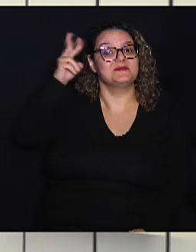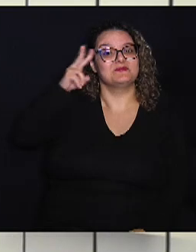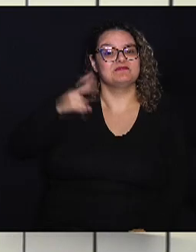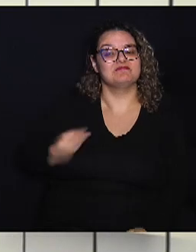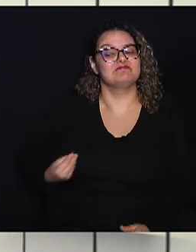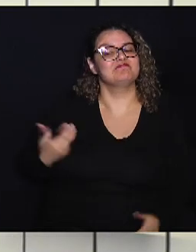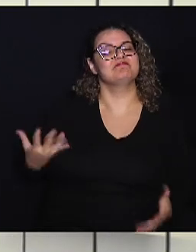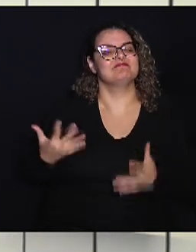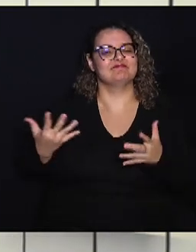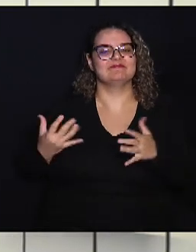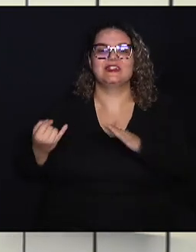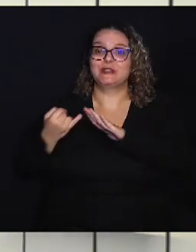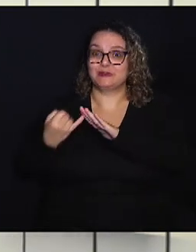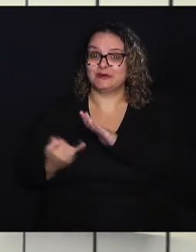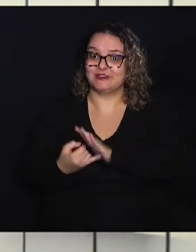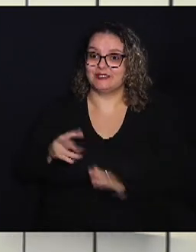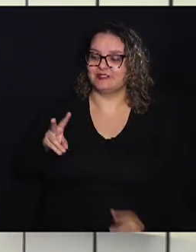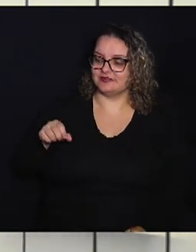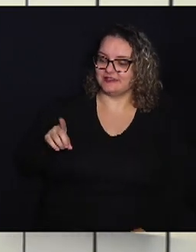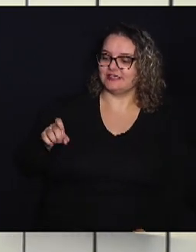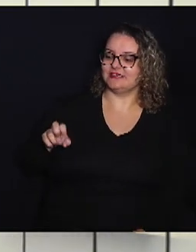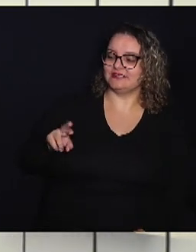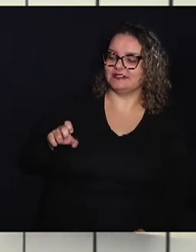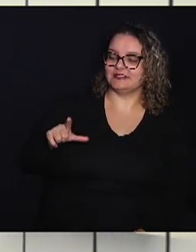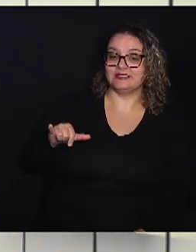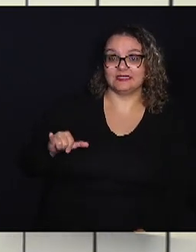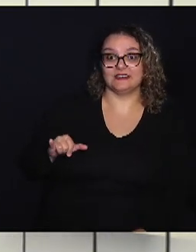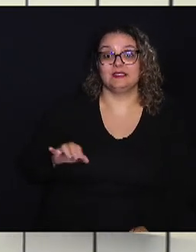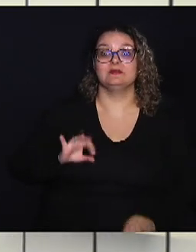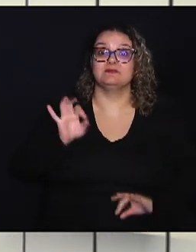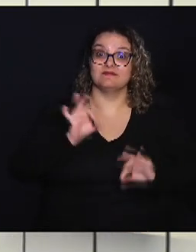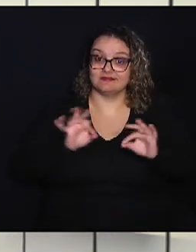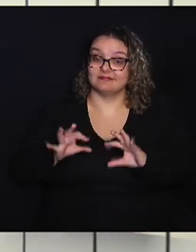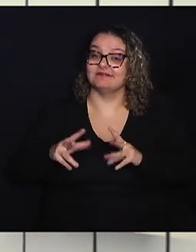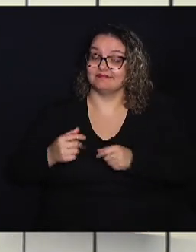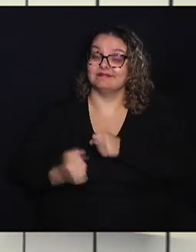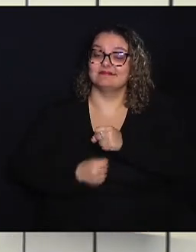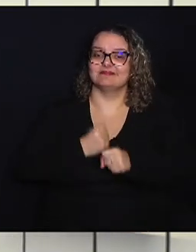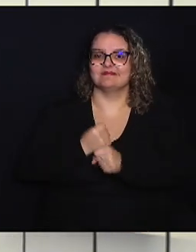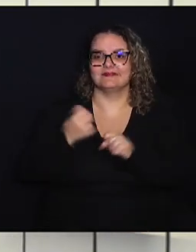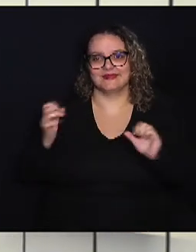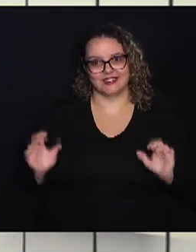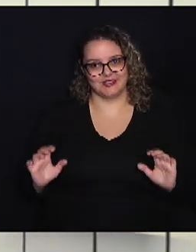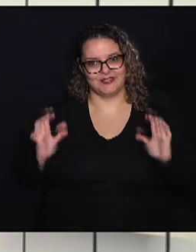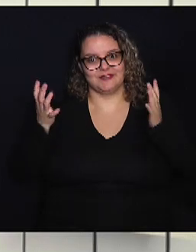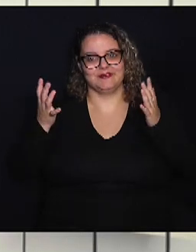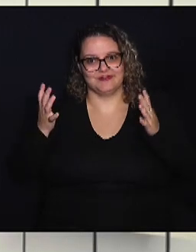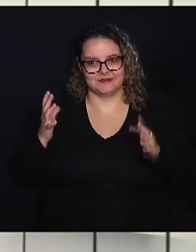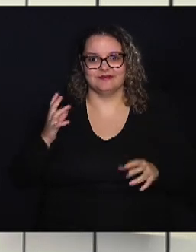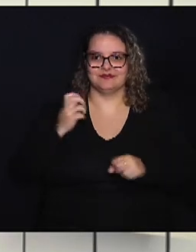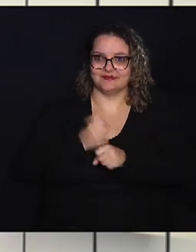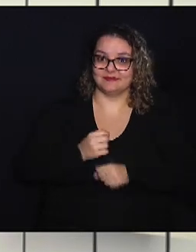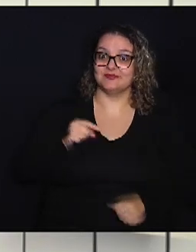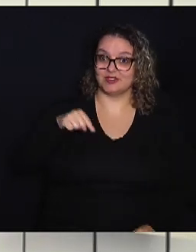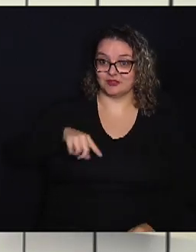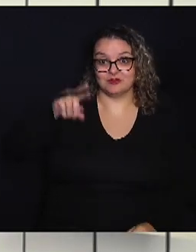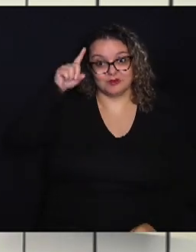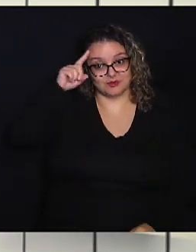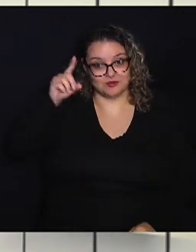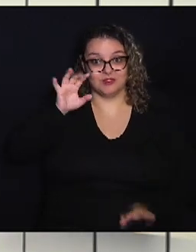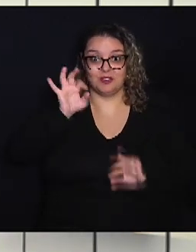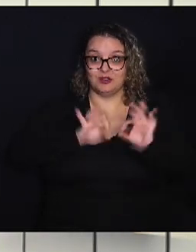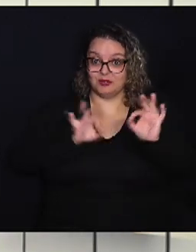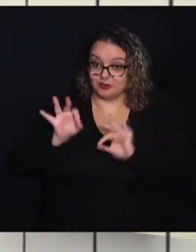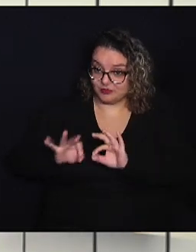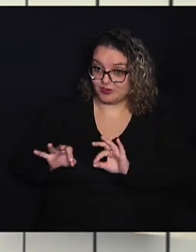viva, o Instituto Vanderlei Cordeiro de Lima prepara todo ano um evento para comemorar a data. O projeto, que